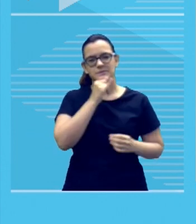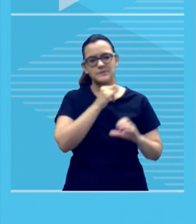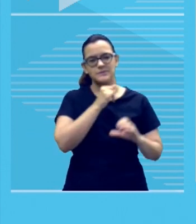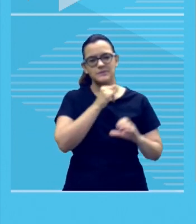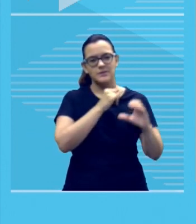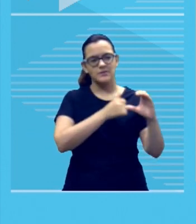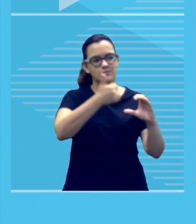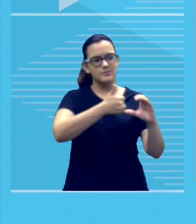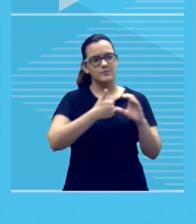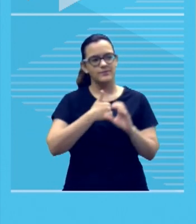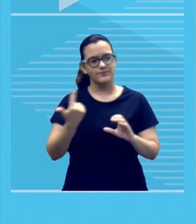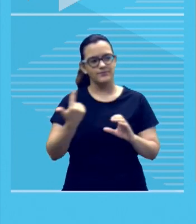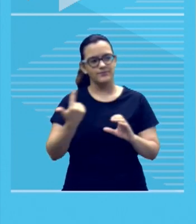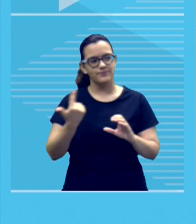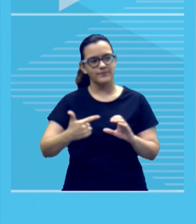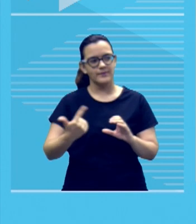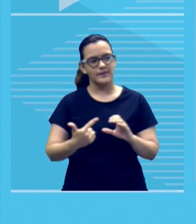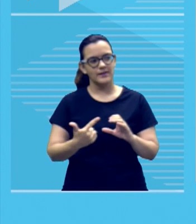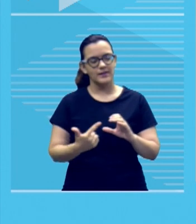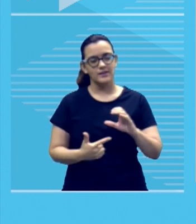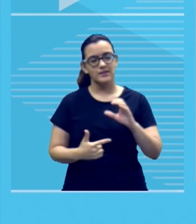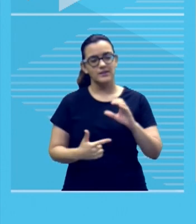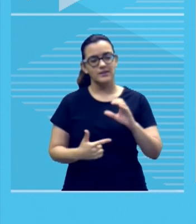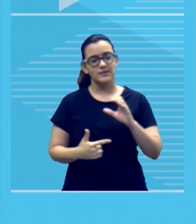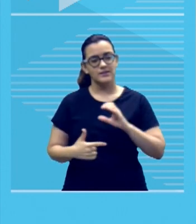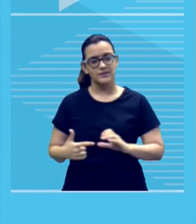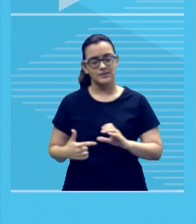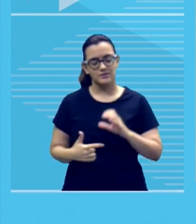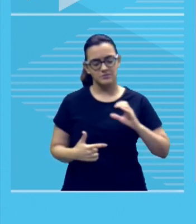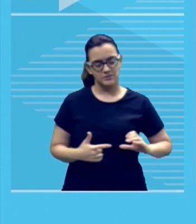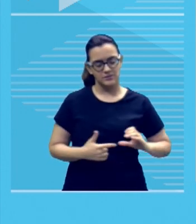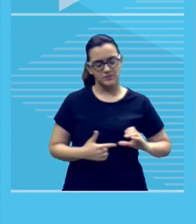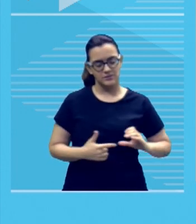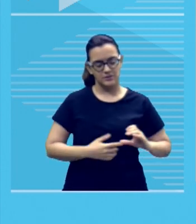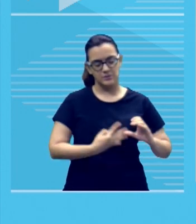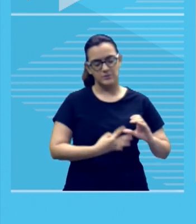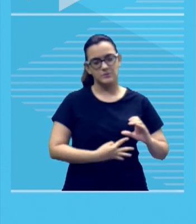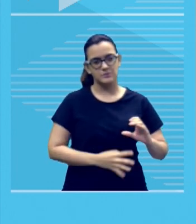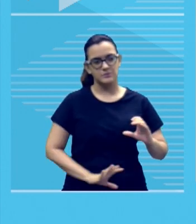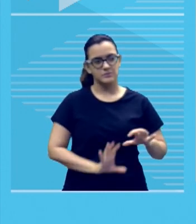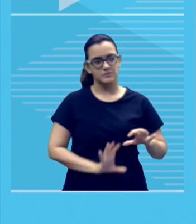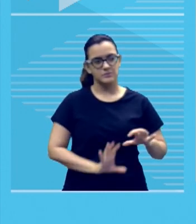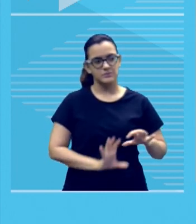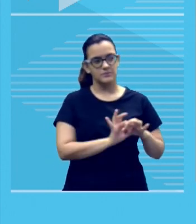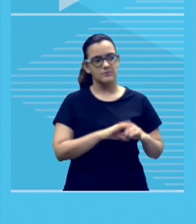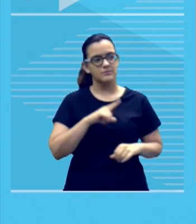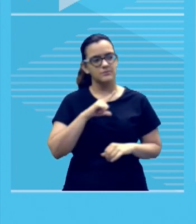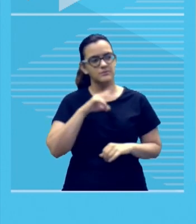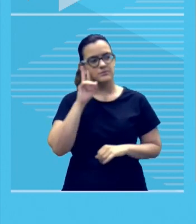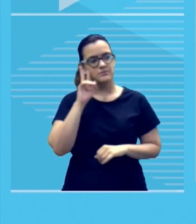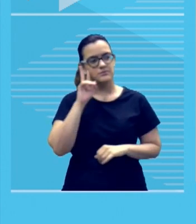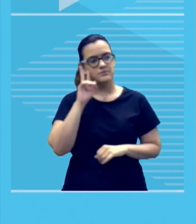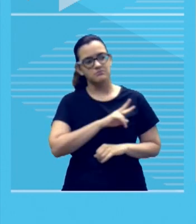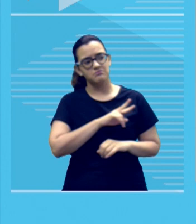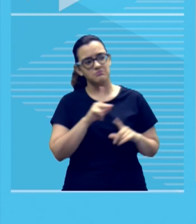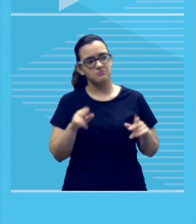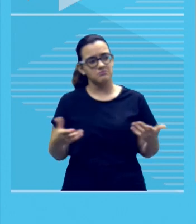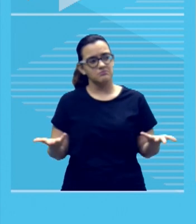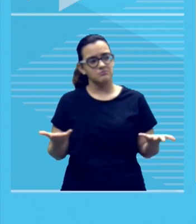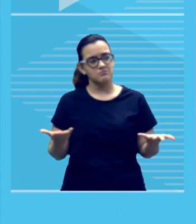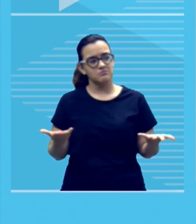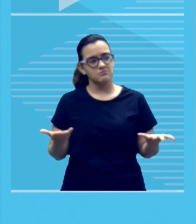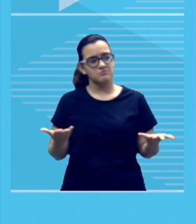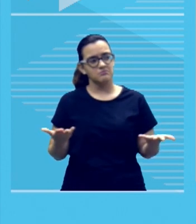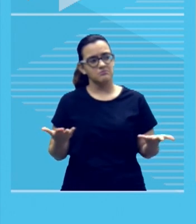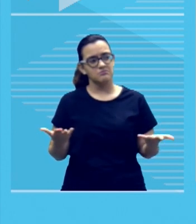quatro aqui também pessoal um dois três quatro como é a mesma numeração só tá virado o composto só